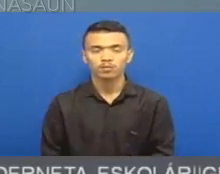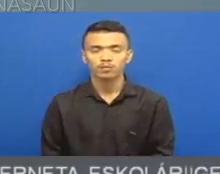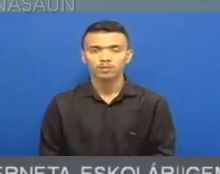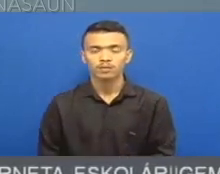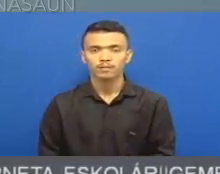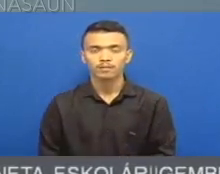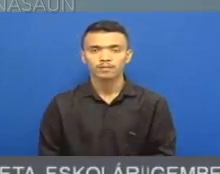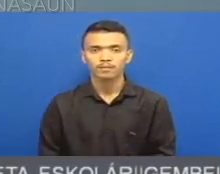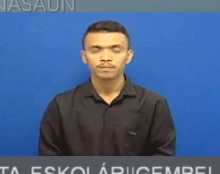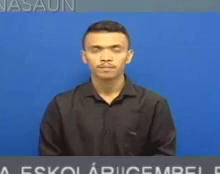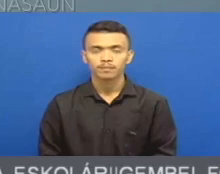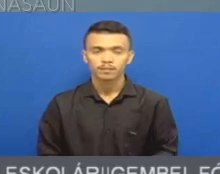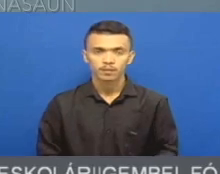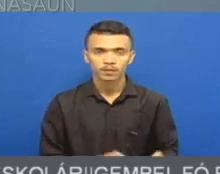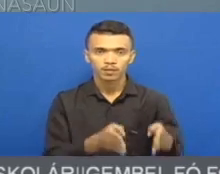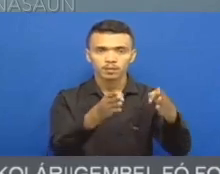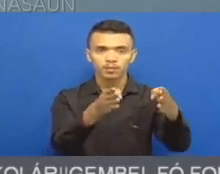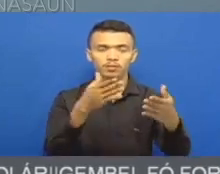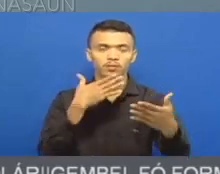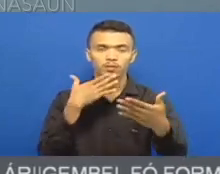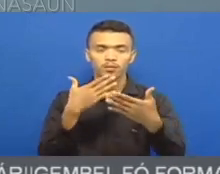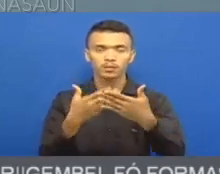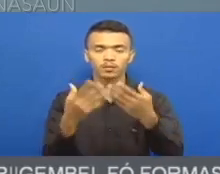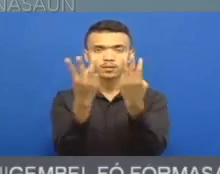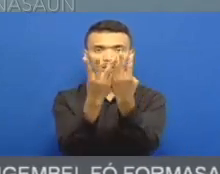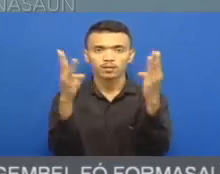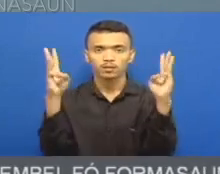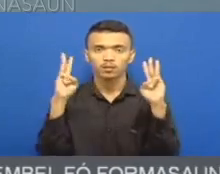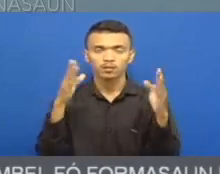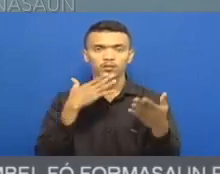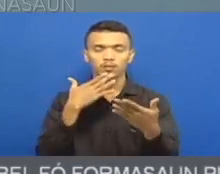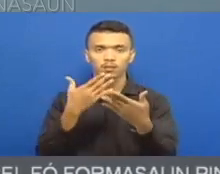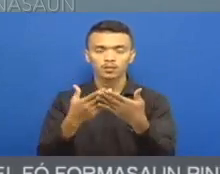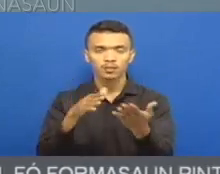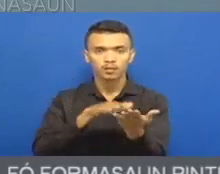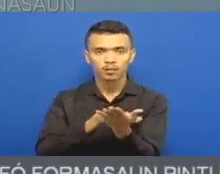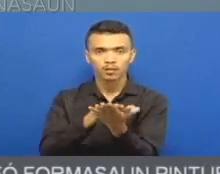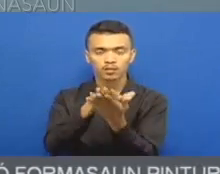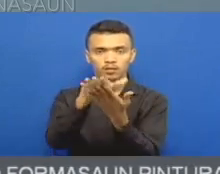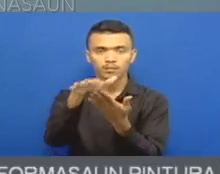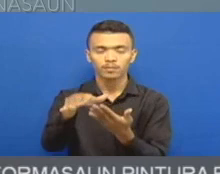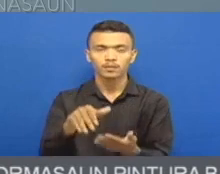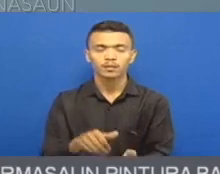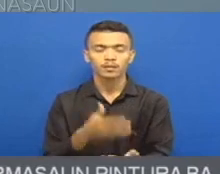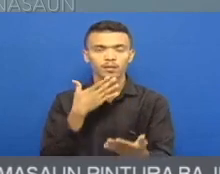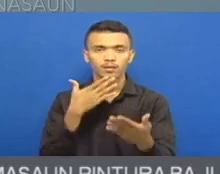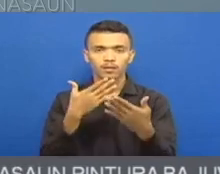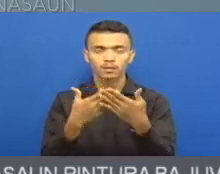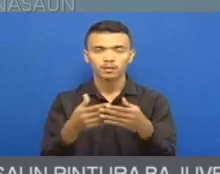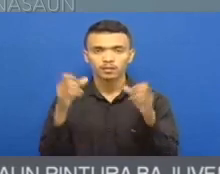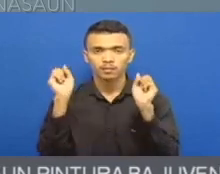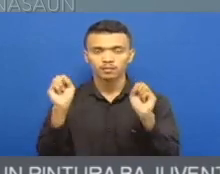ini saluran kanu lau dia kona tembok penang kanu lau dia kona aspal kumesa fui kanu lau dia kona